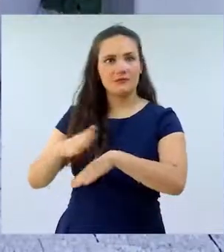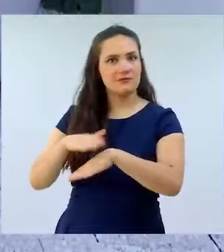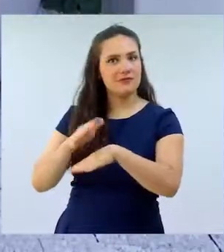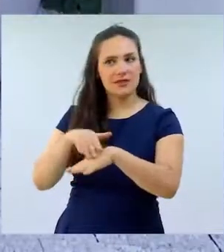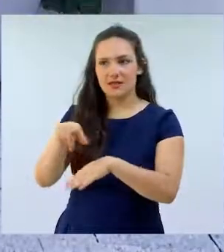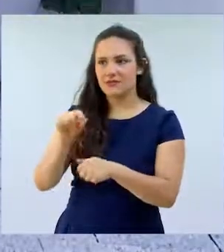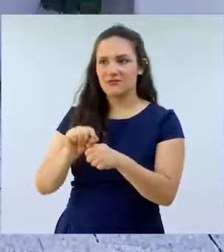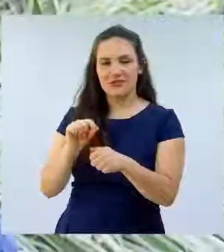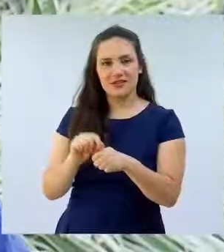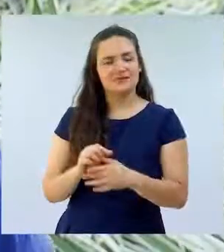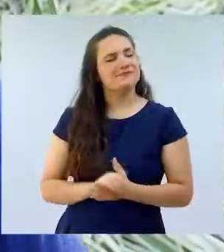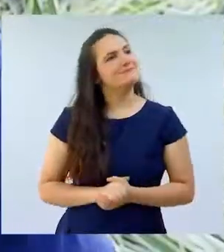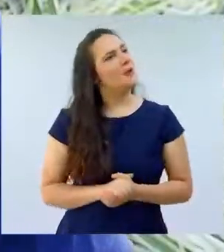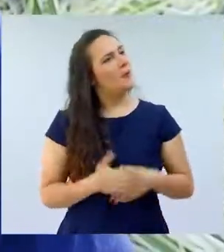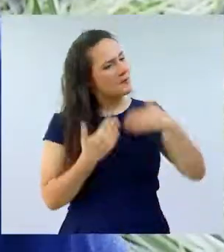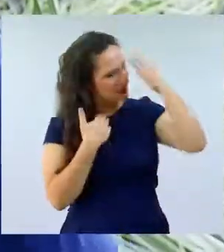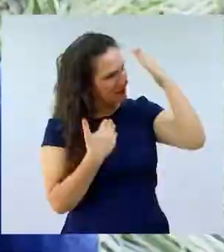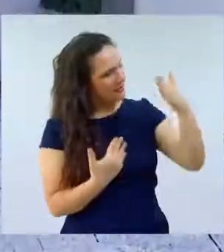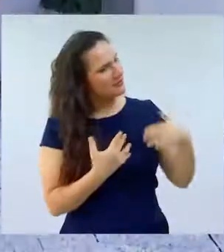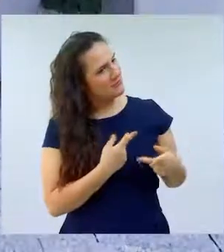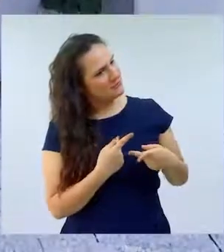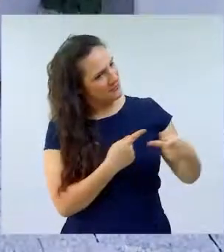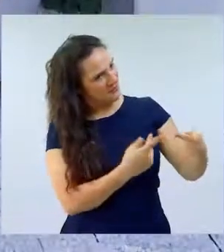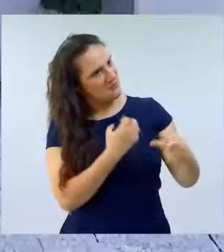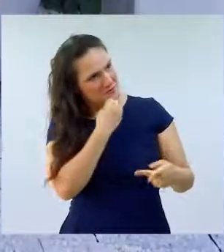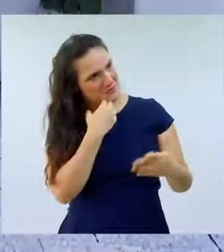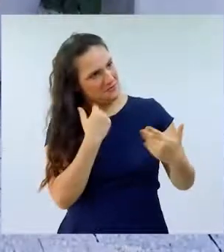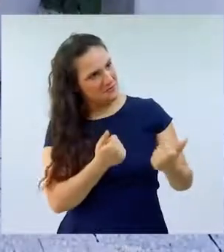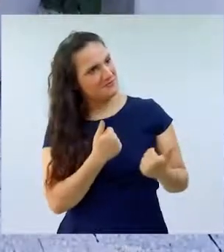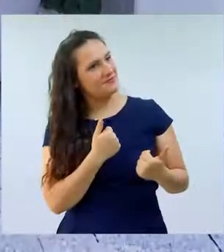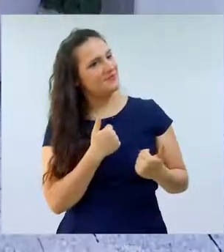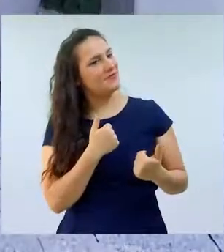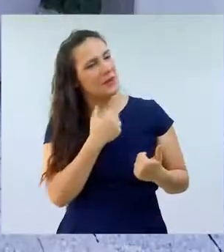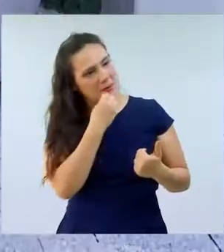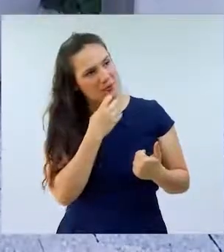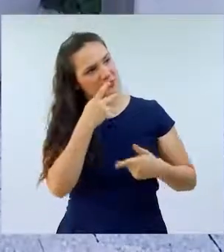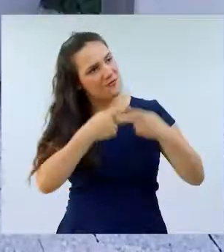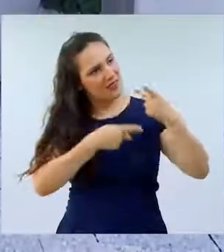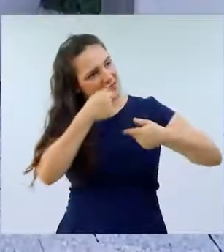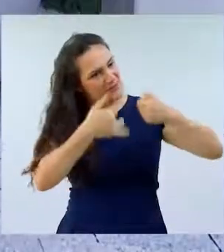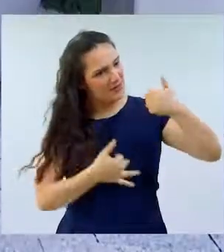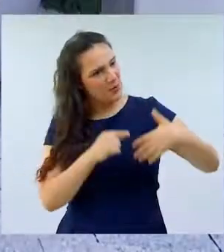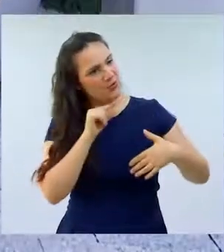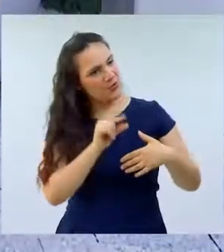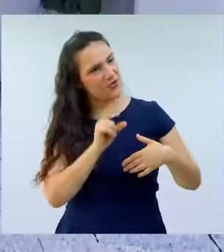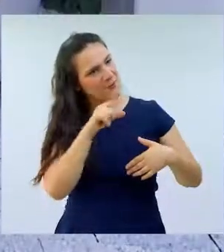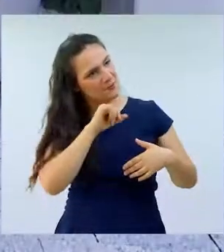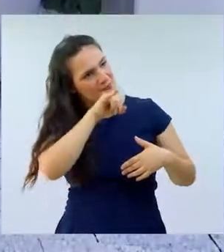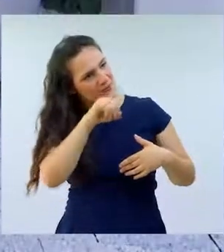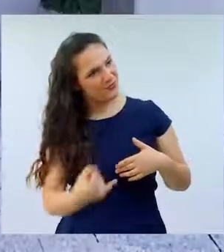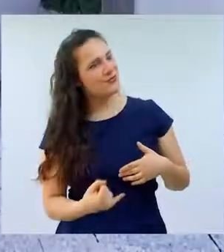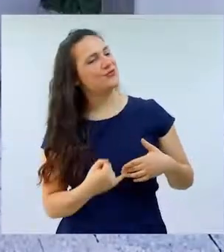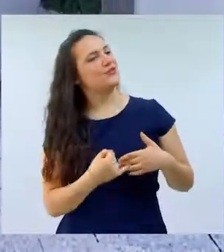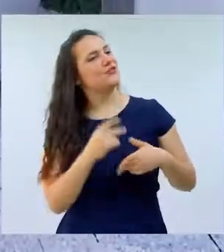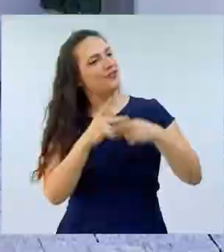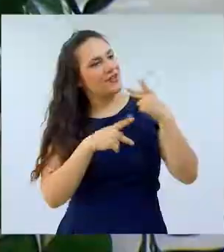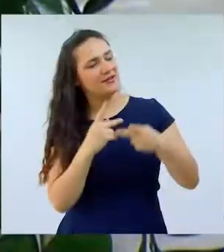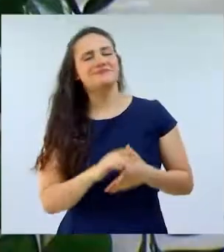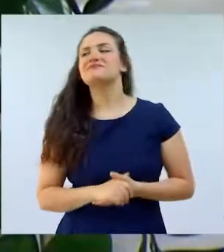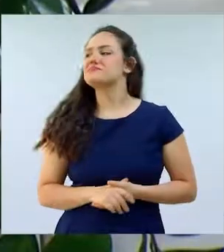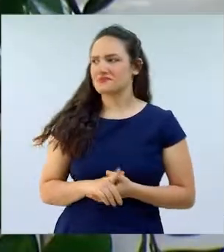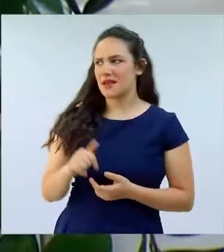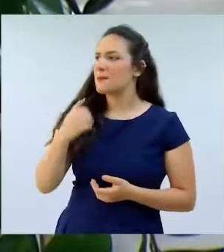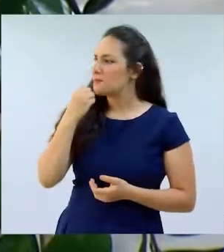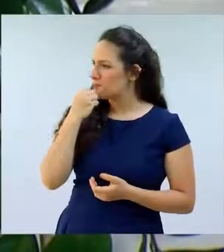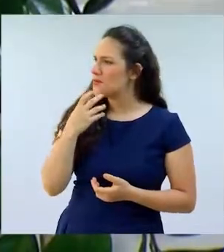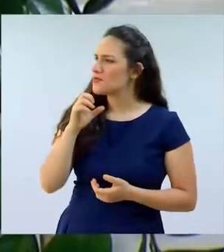aqui, obrigado pelo convite. Porque sempre que dá essa oportunidade para a gente poder falar da gente mesmo é muito bom, né? Você sabe disso. É bom